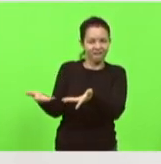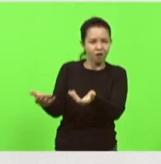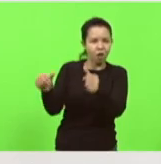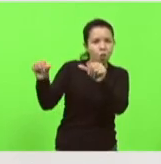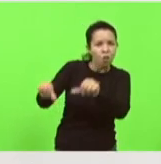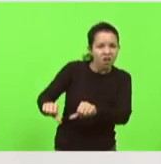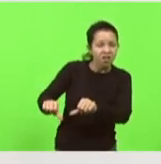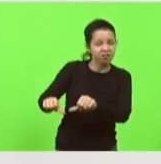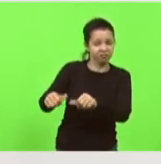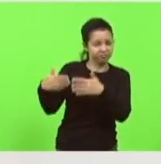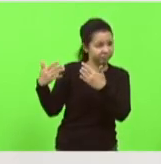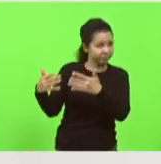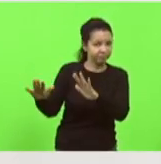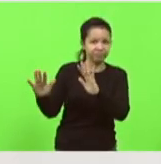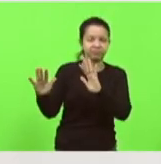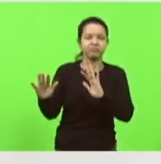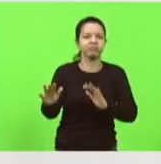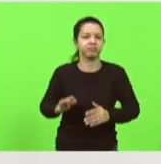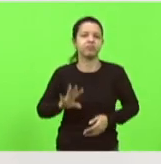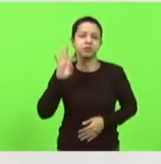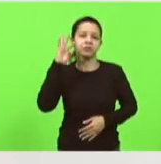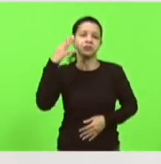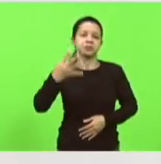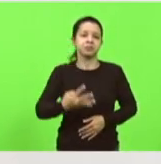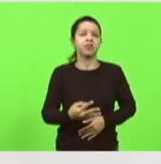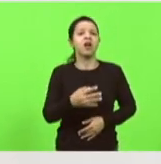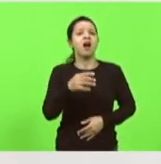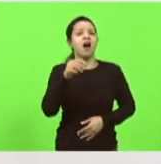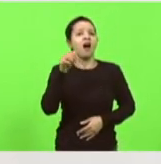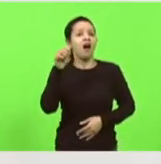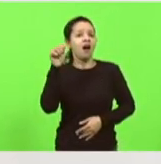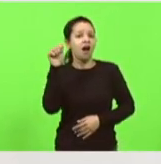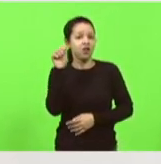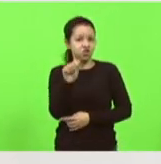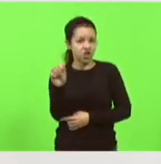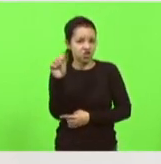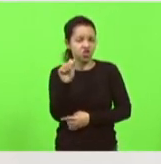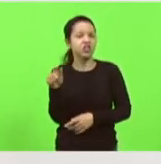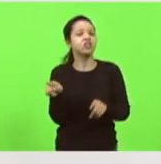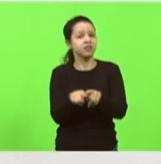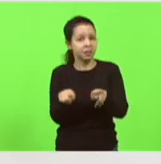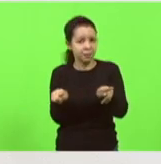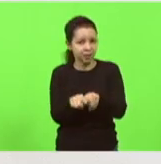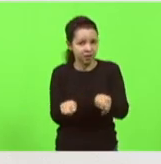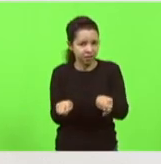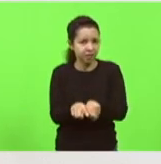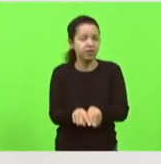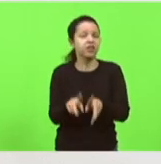comam. A Argentina, idem. Foram às ruas, né?